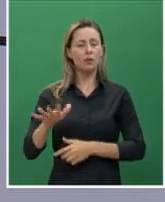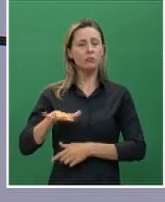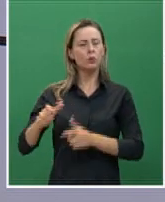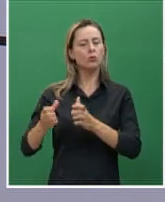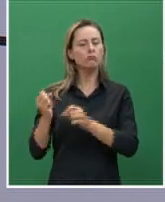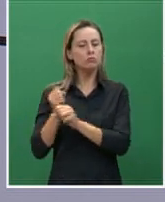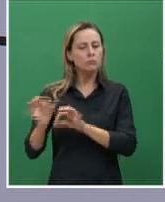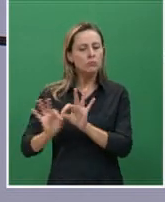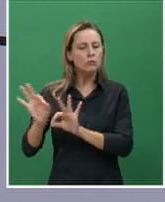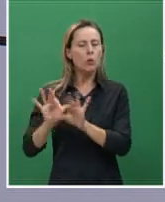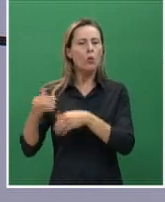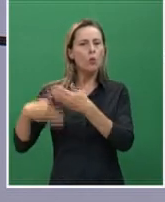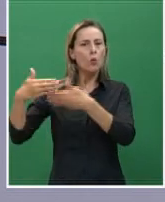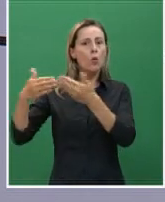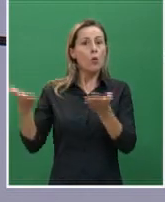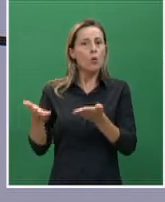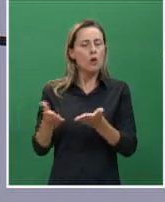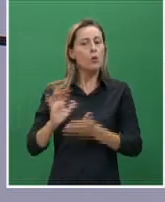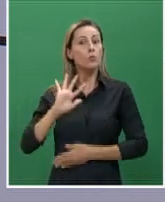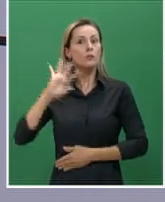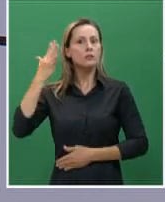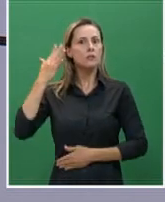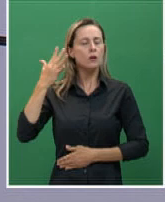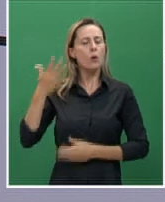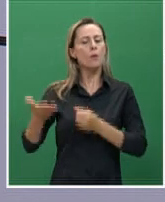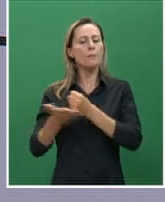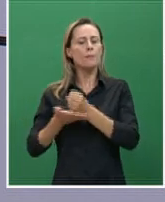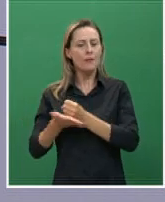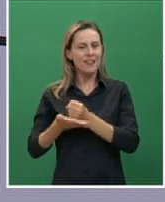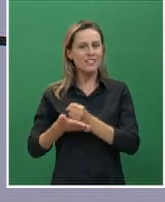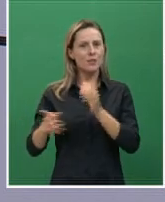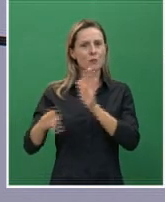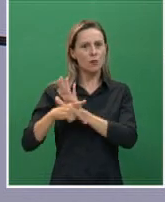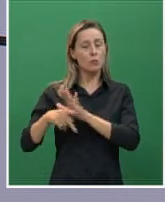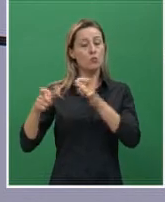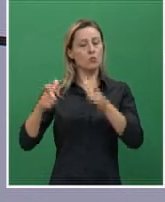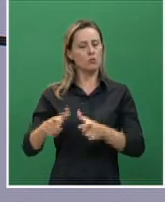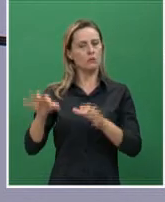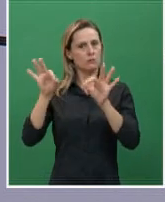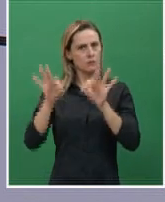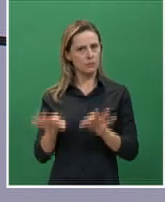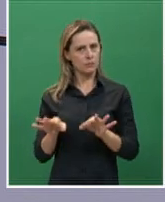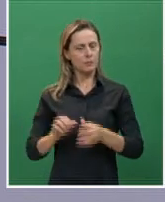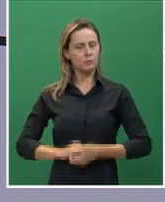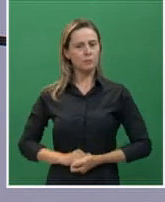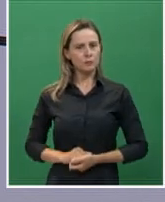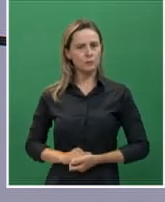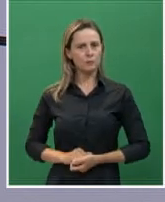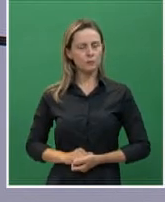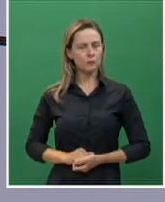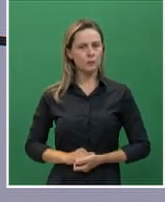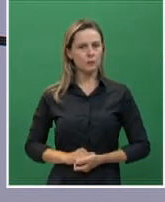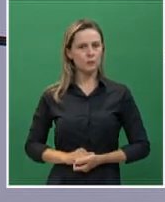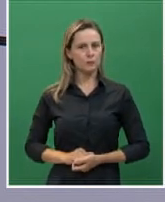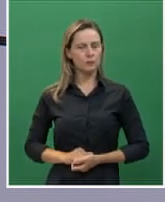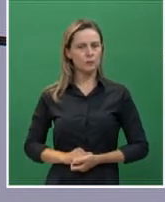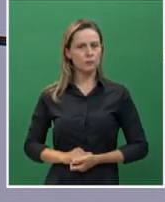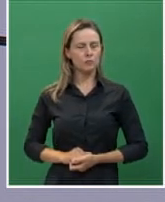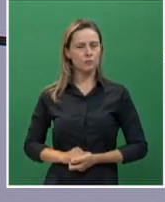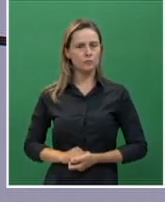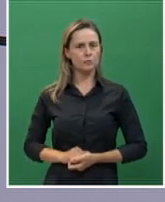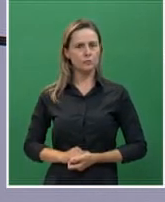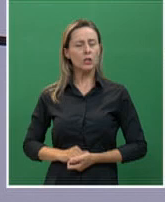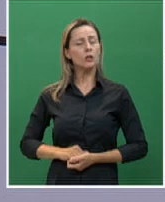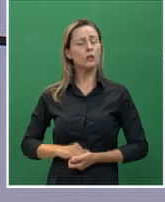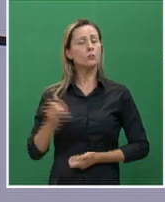e as ações que ali estão acontecendo acontecesse com base nessa desapropriação e também aqui em relação ao uma ação